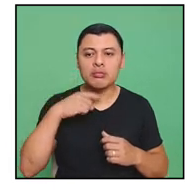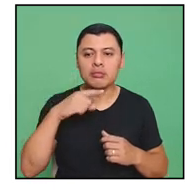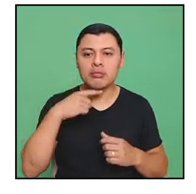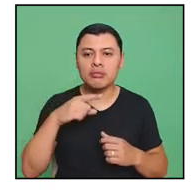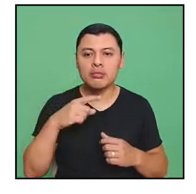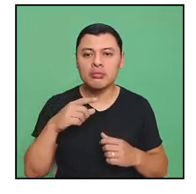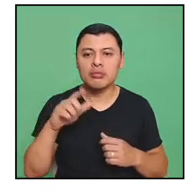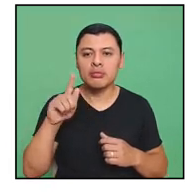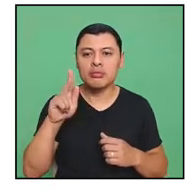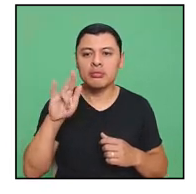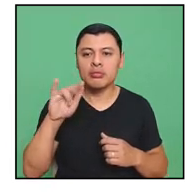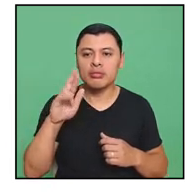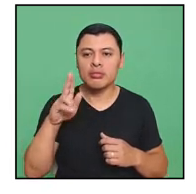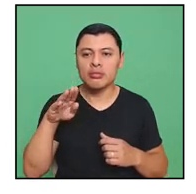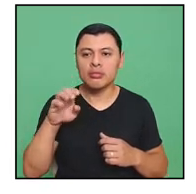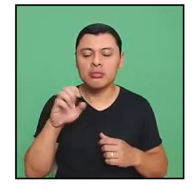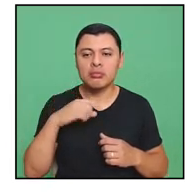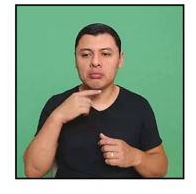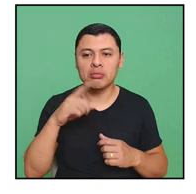vocês.